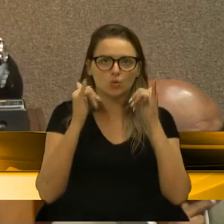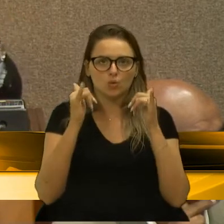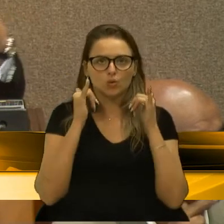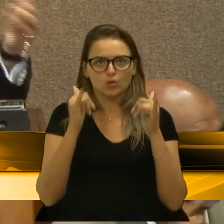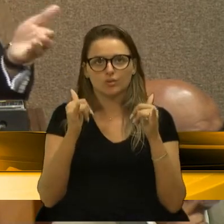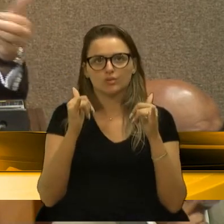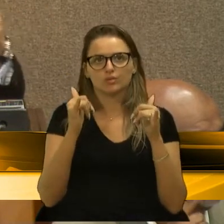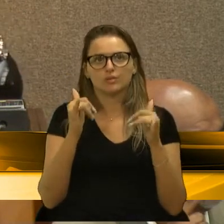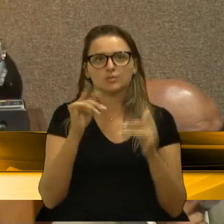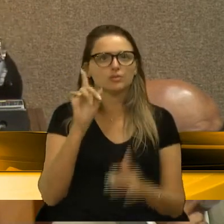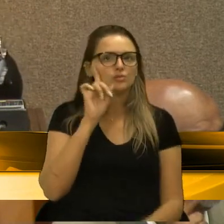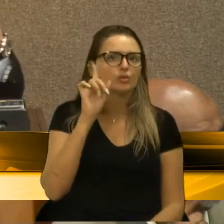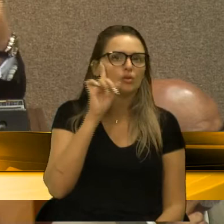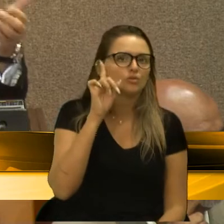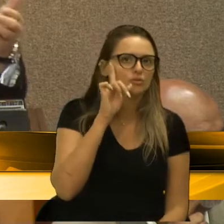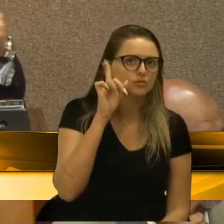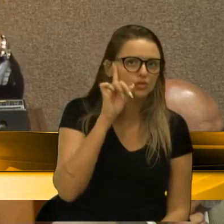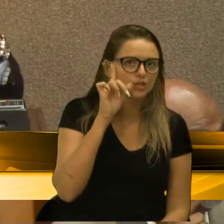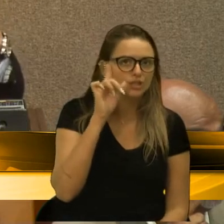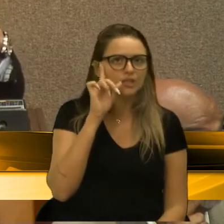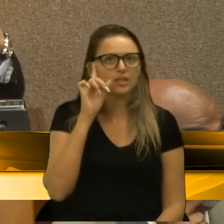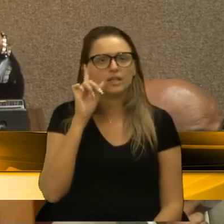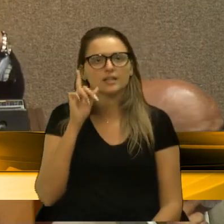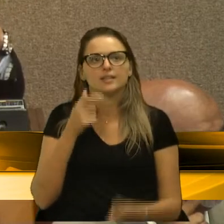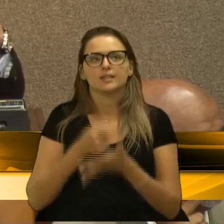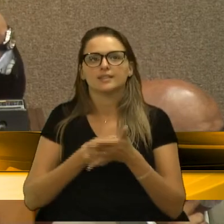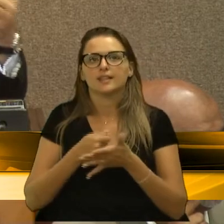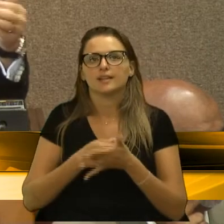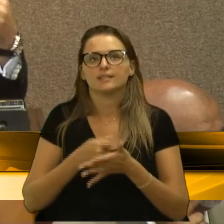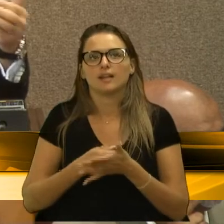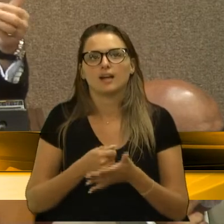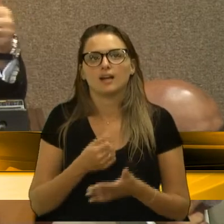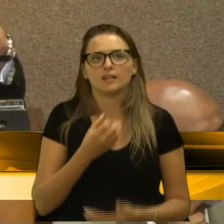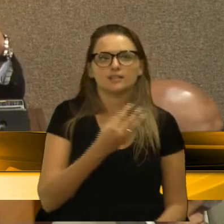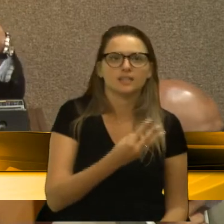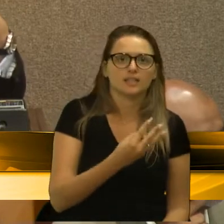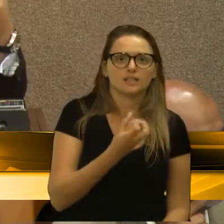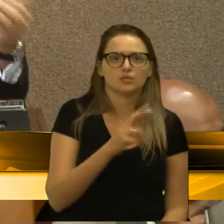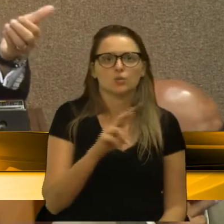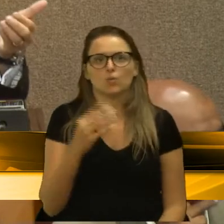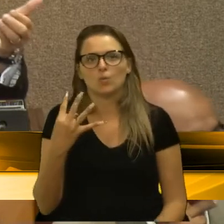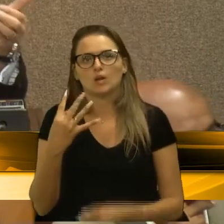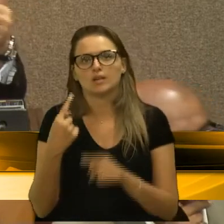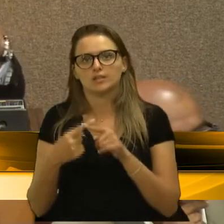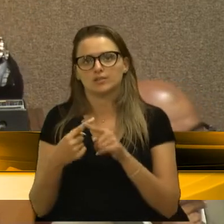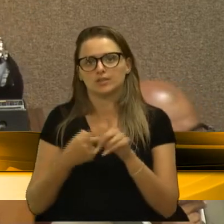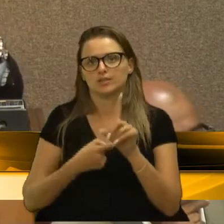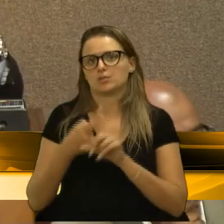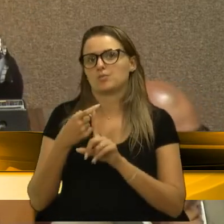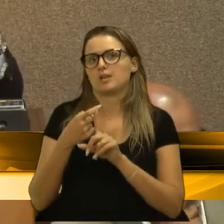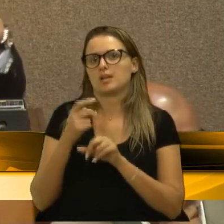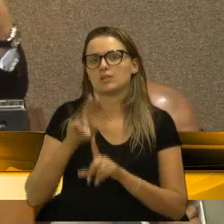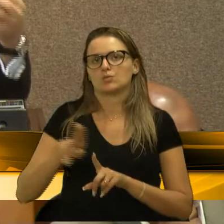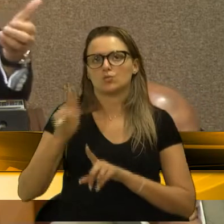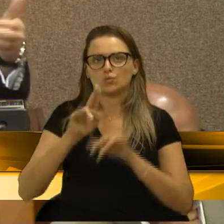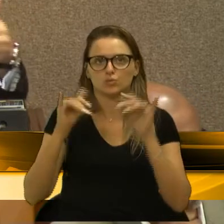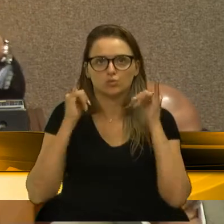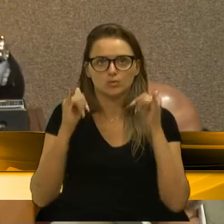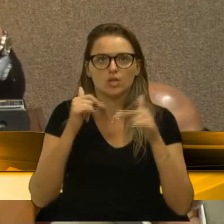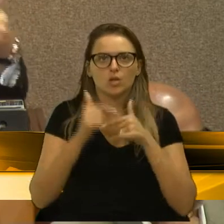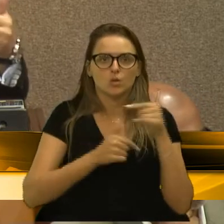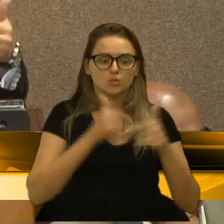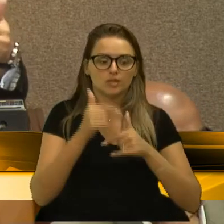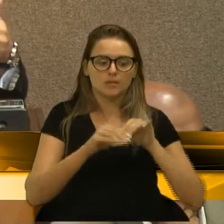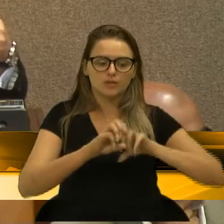mesmo diariamente, procurar fazer pelo menos aí no mês 3, 4 vezes ao mês, né, um trabalho